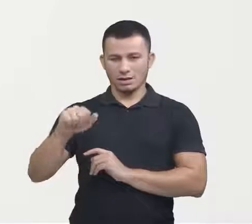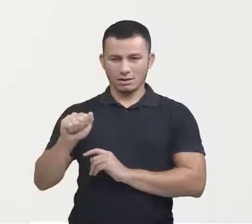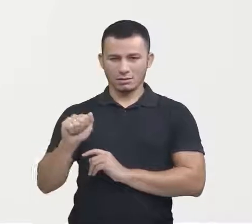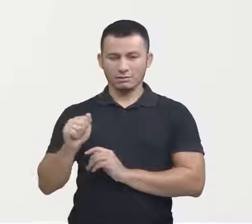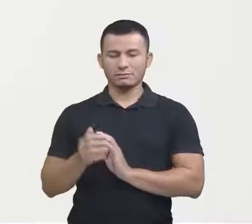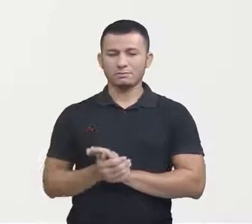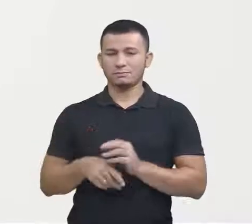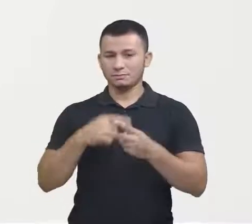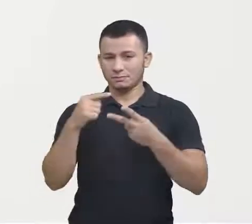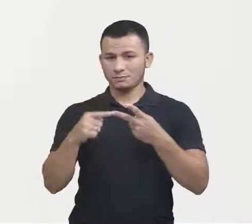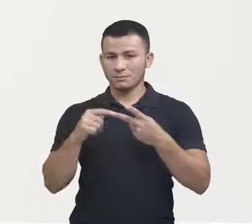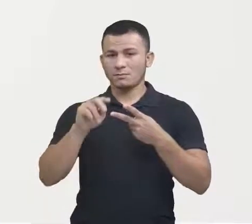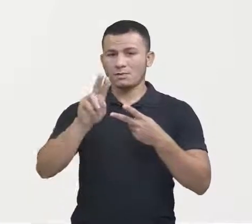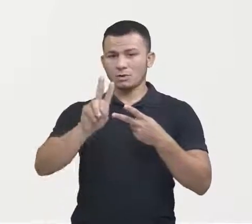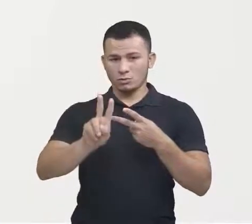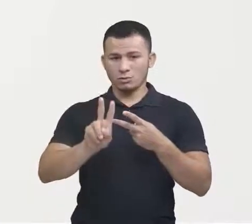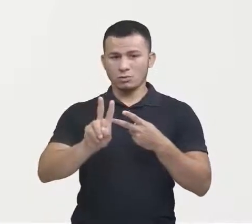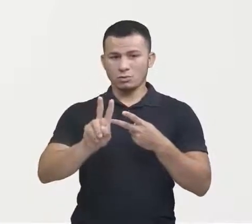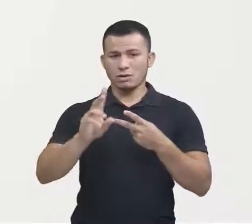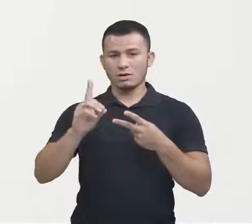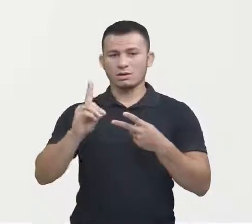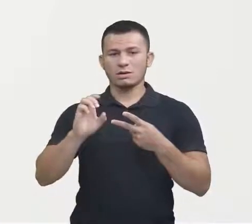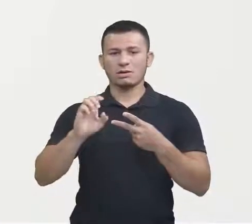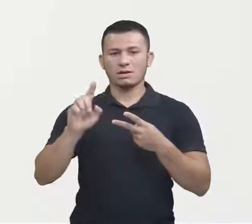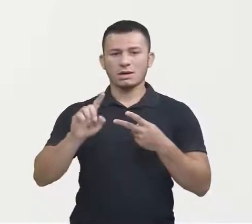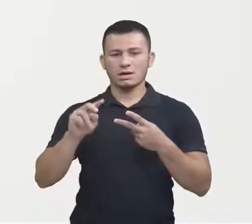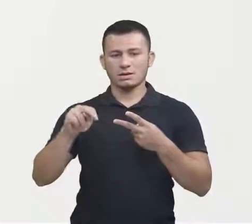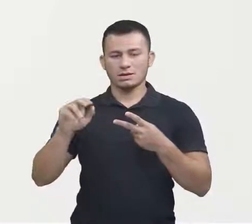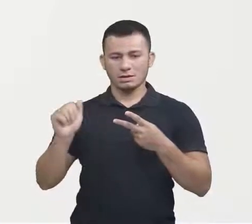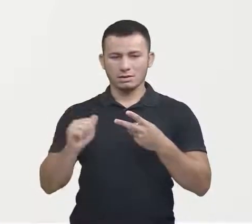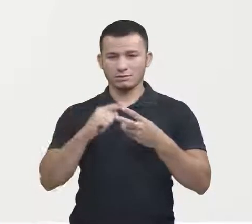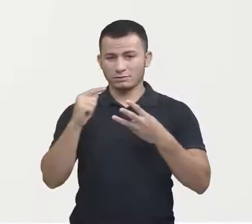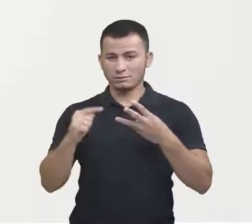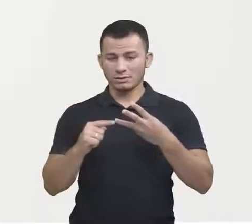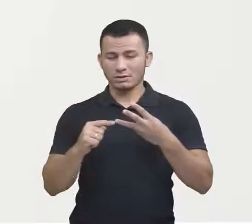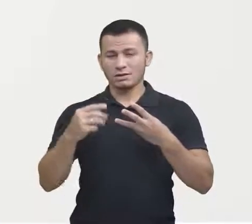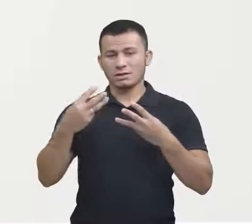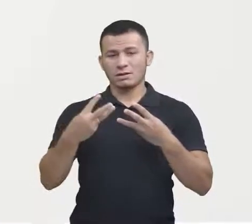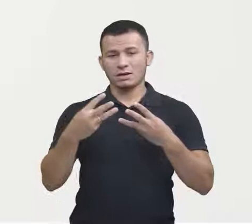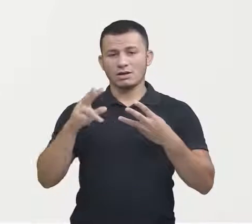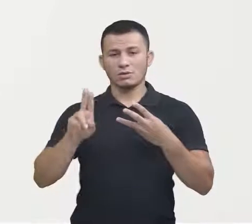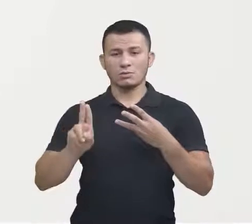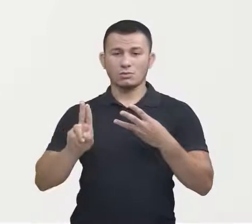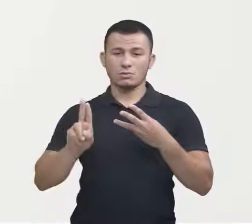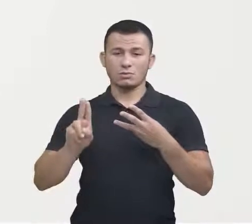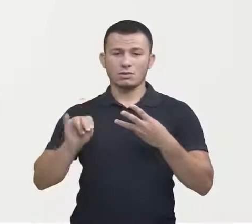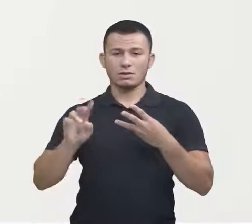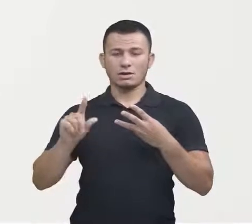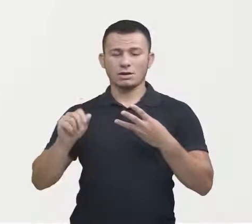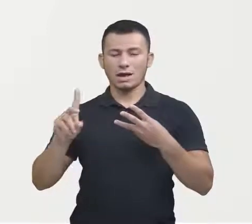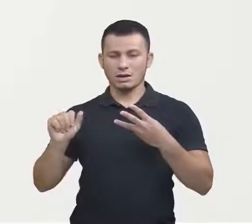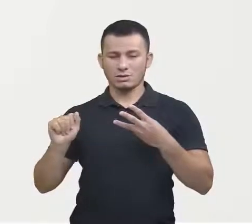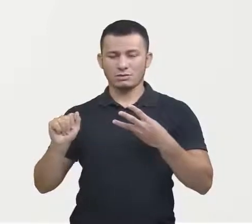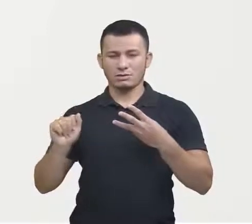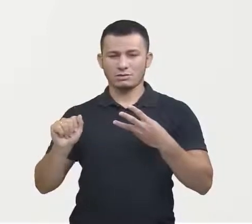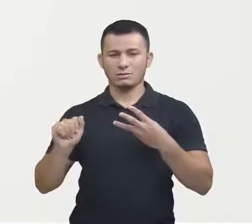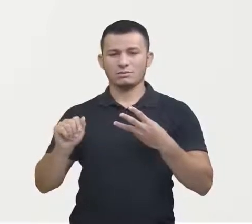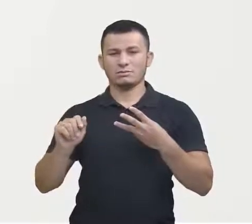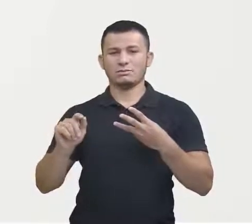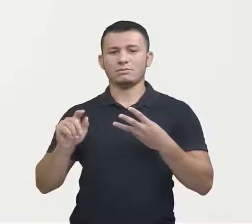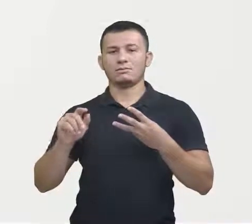as duas dezenas e 3 unidades de figurinhas